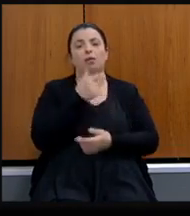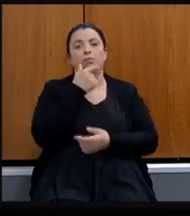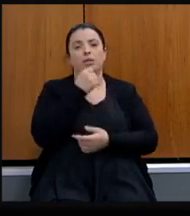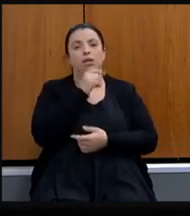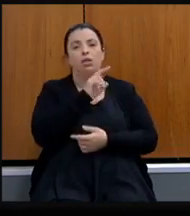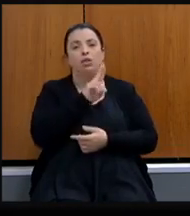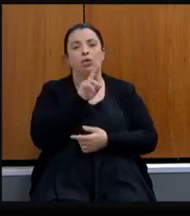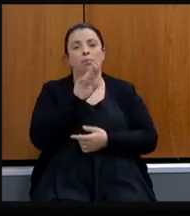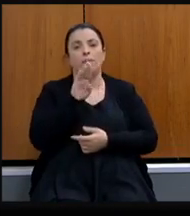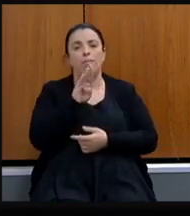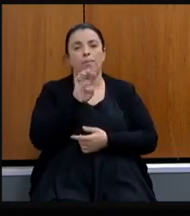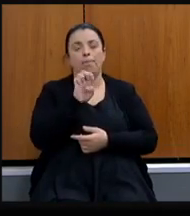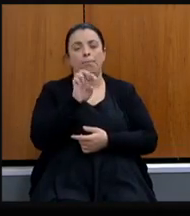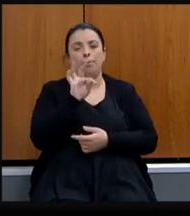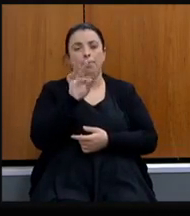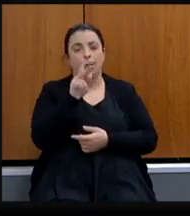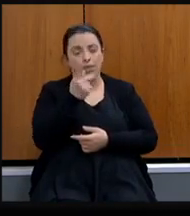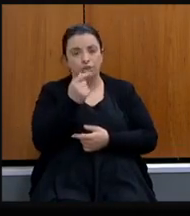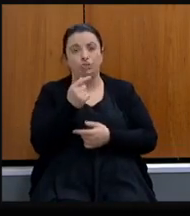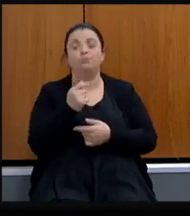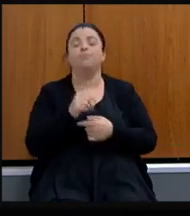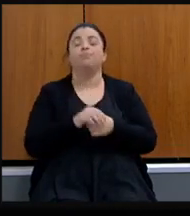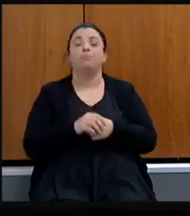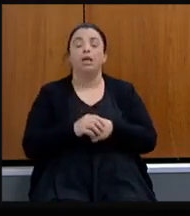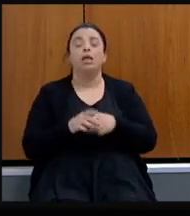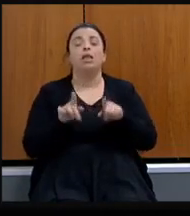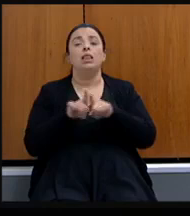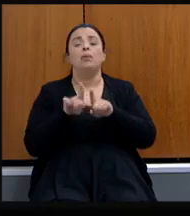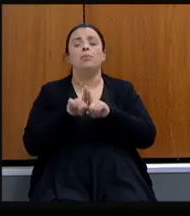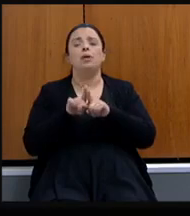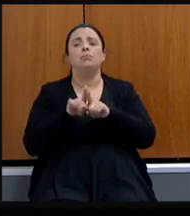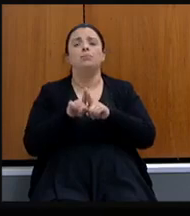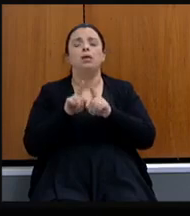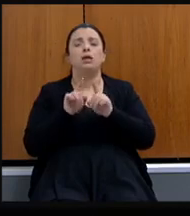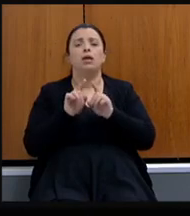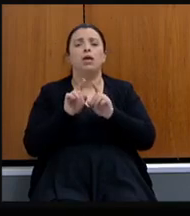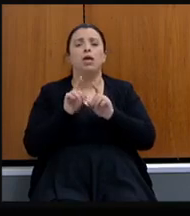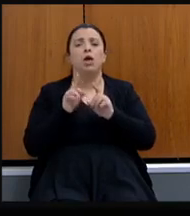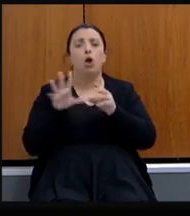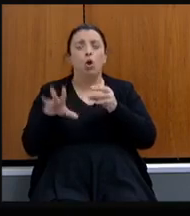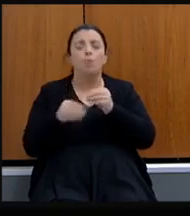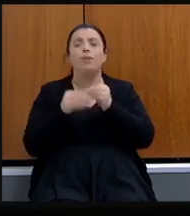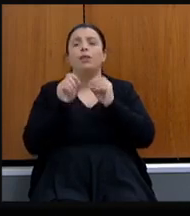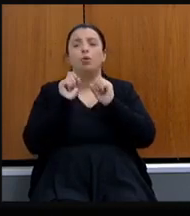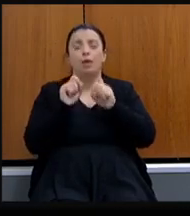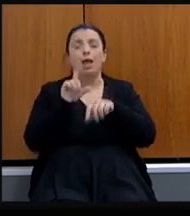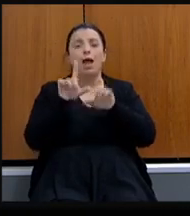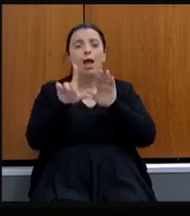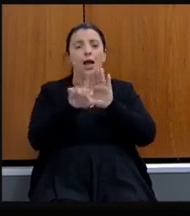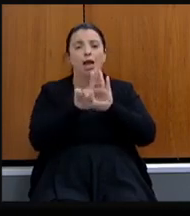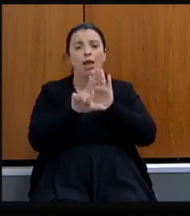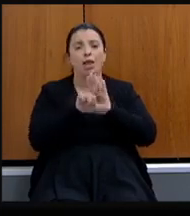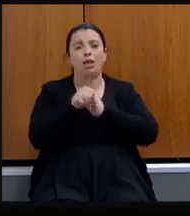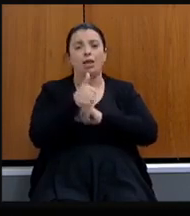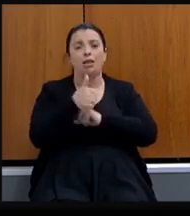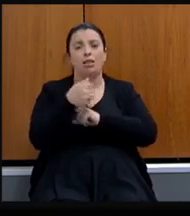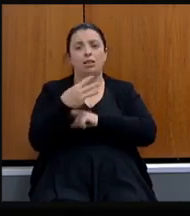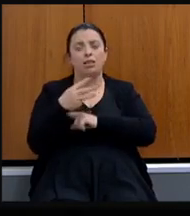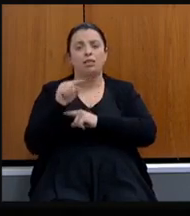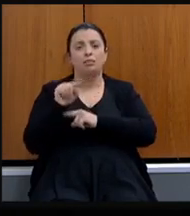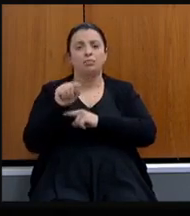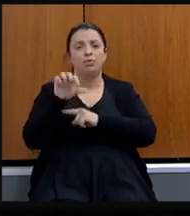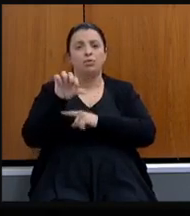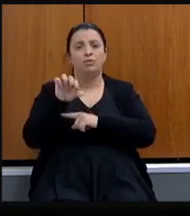é só retirando a informação específica secretária com relação a lei 3935 é tão